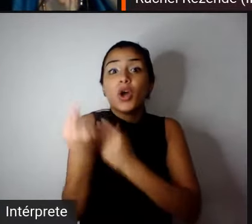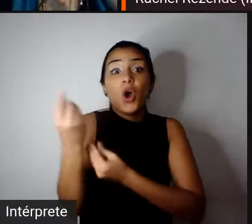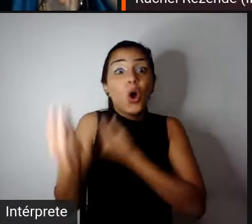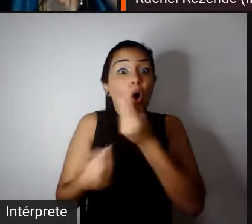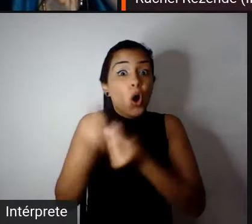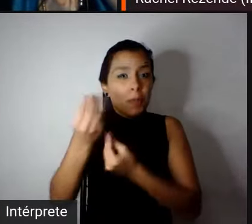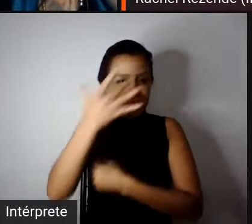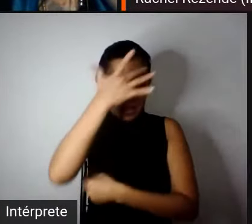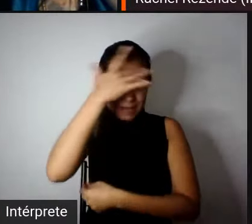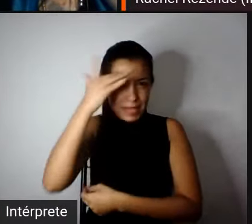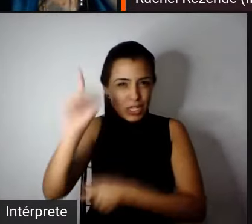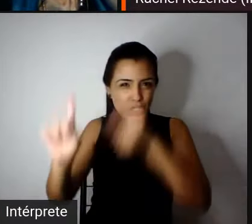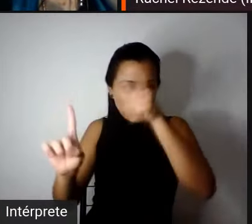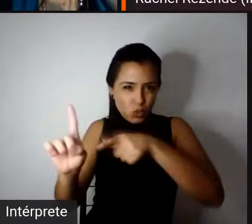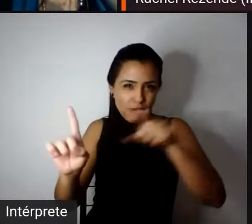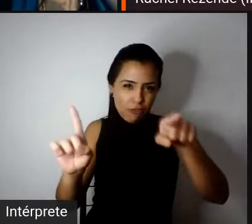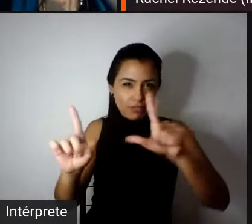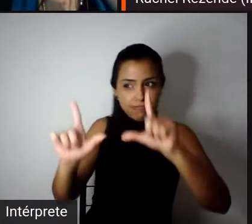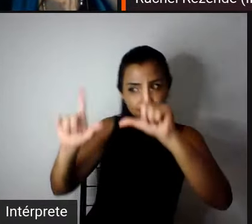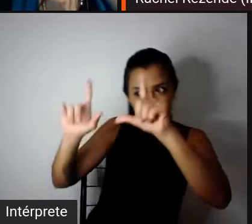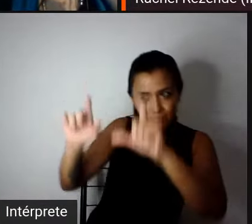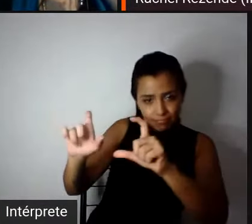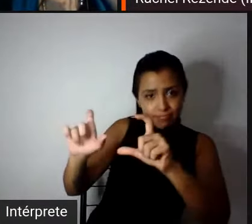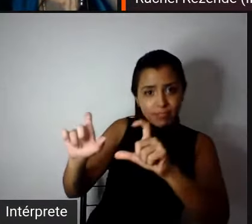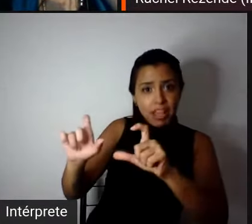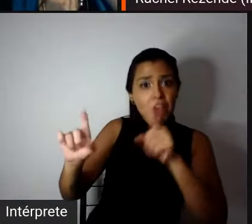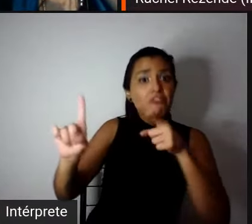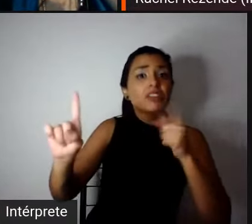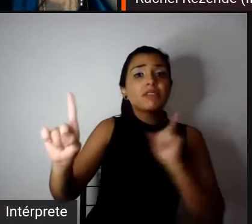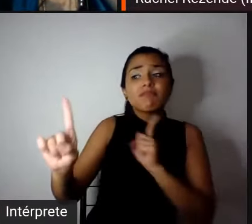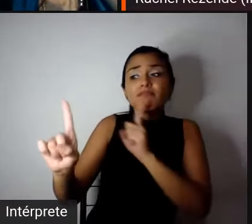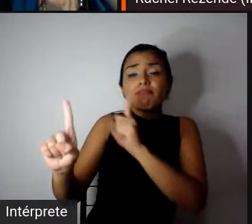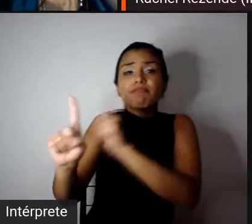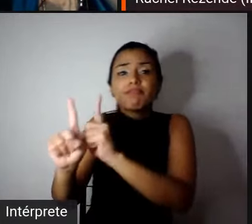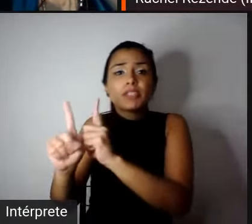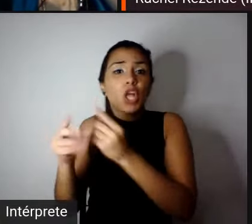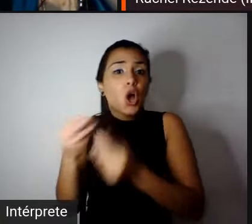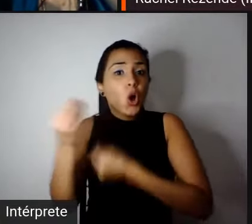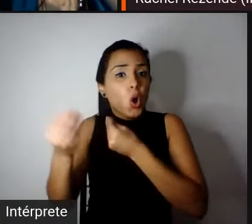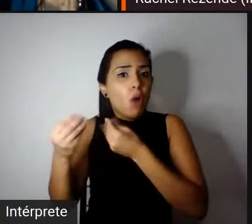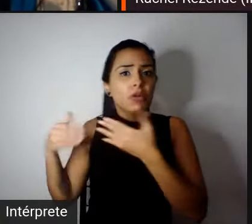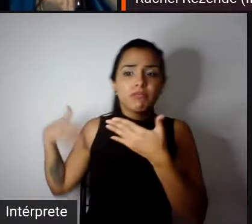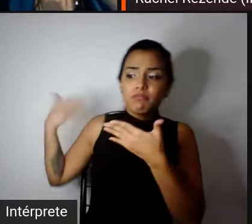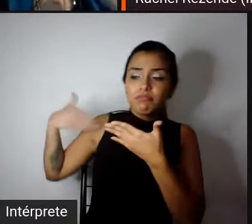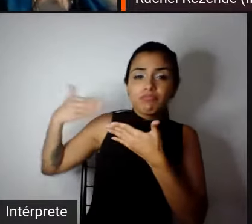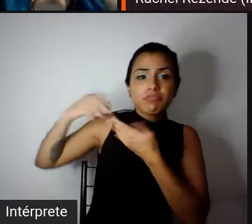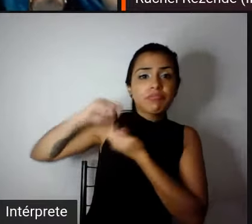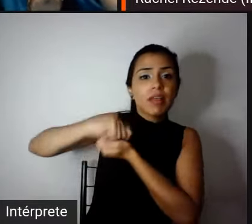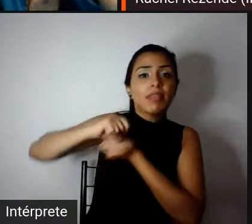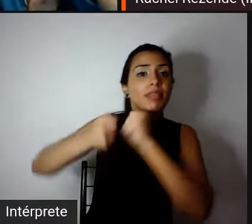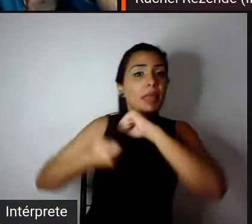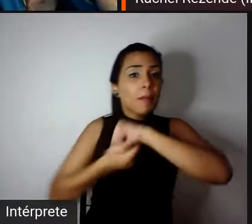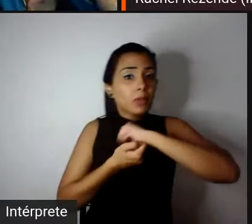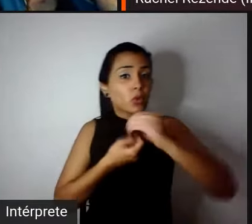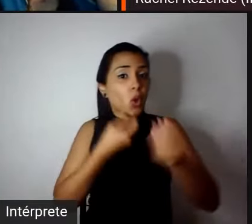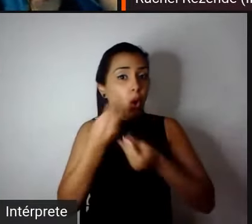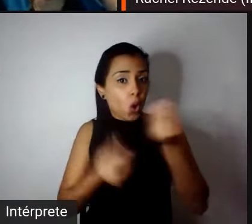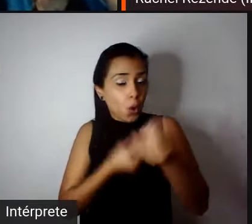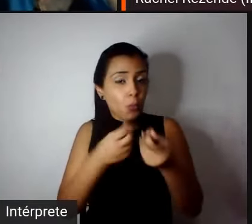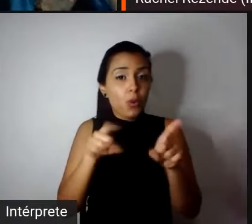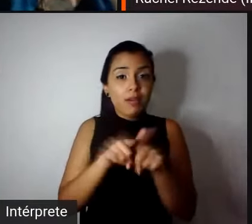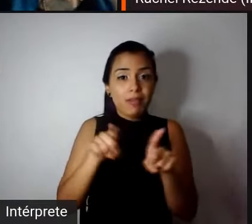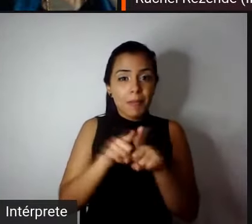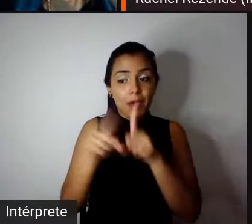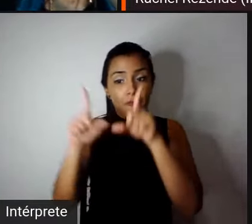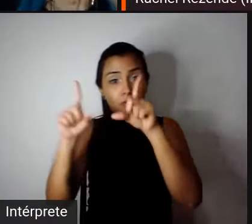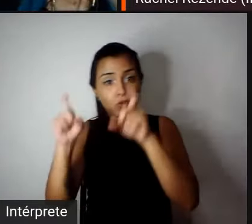das cenas que você sempre fotografou, como é que essa aproximação se modificou da passagem da fotografia para o vídeo, e como é